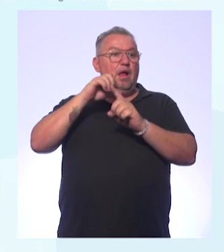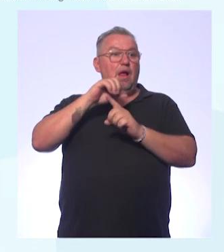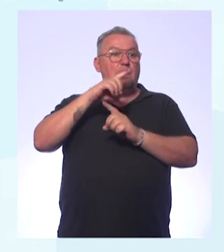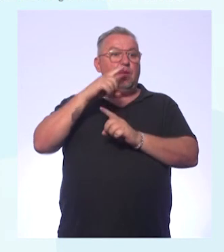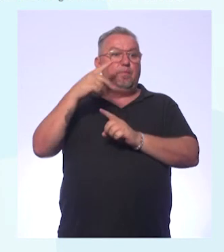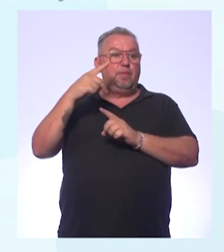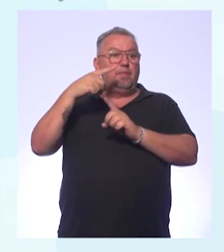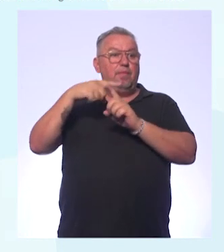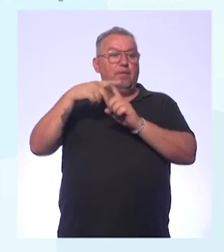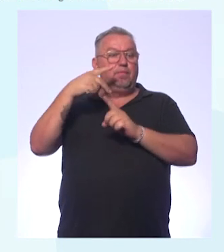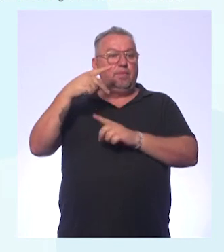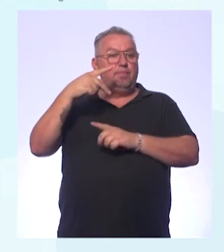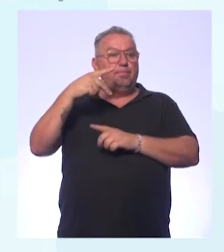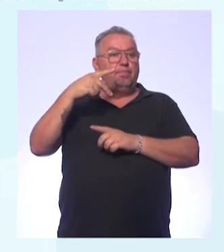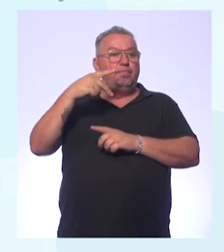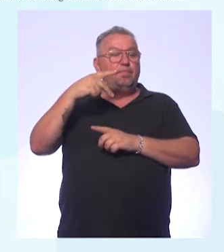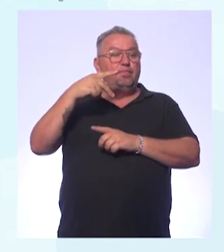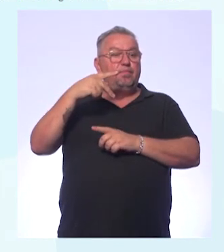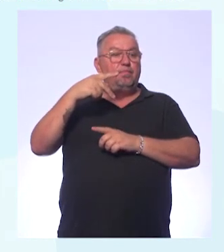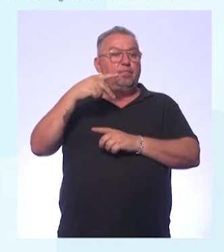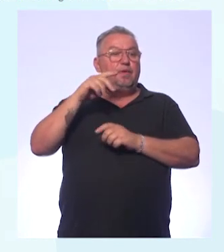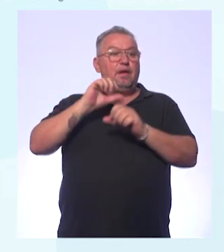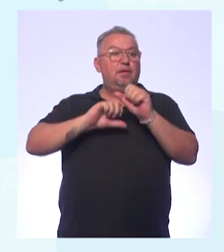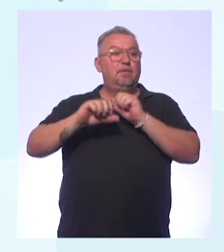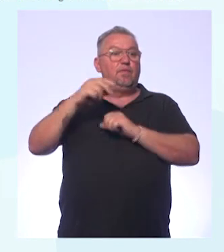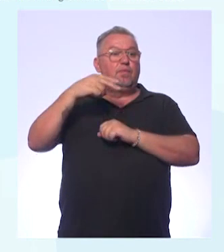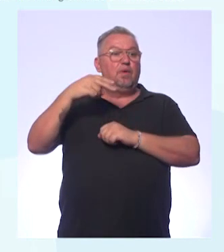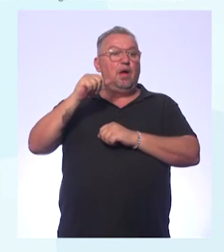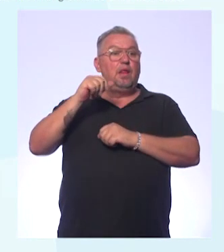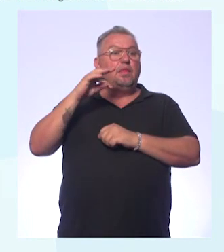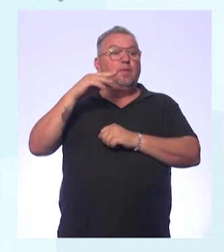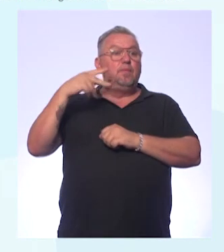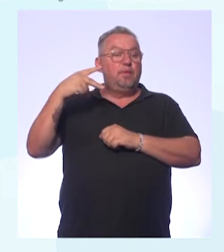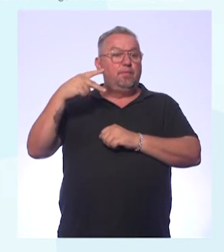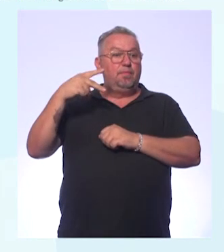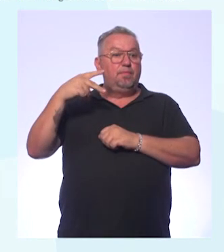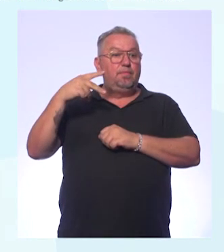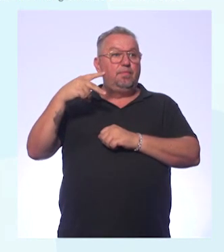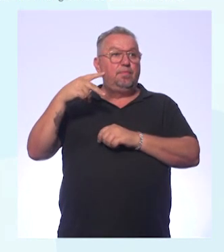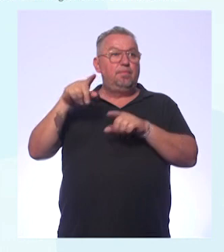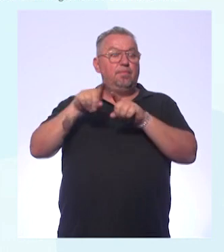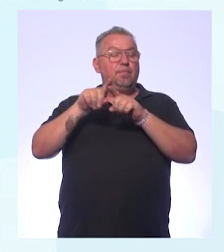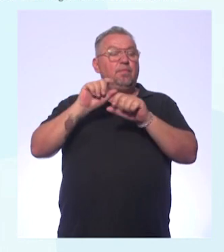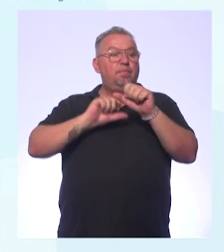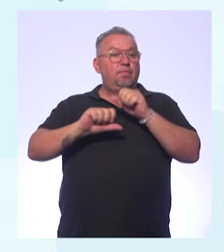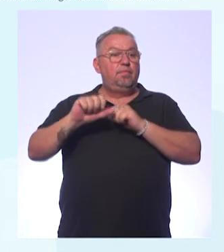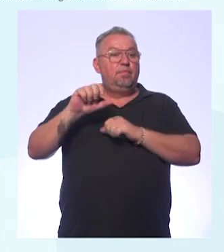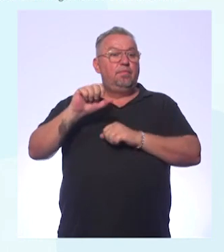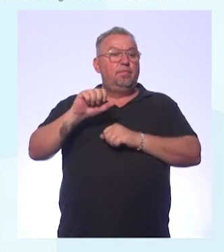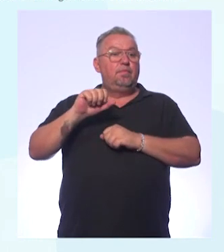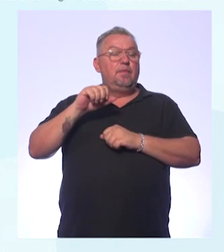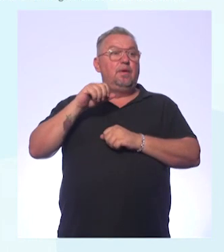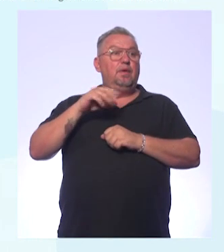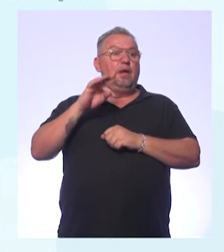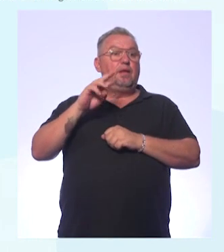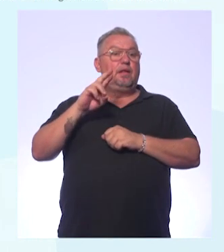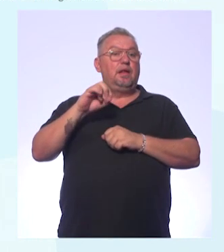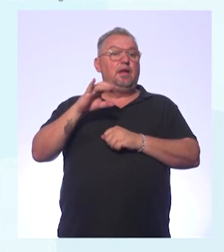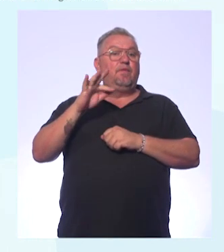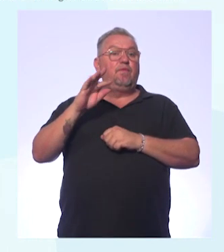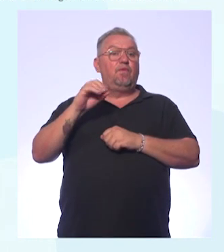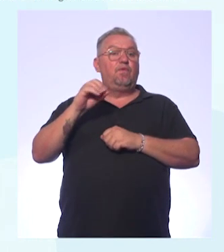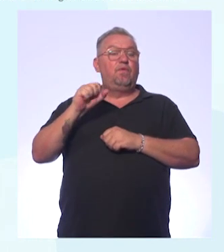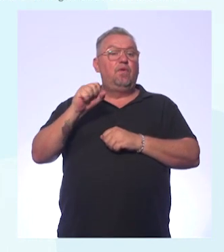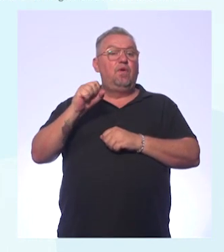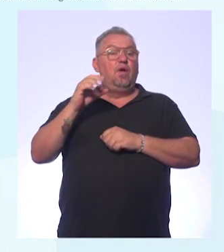mais P, né, que é o fosfato. Então, era uma adenosina difosfato, que se transformou numa adenosina trifosfato. E o